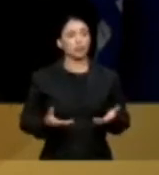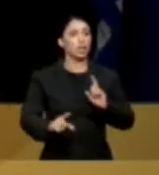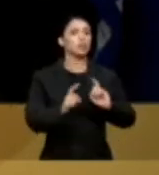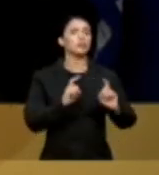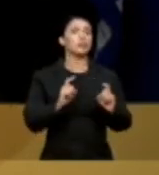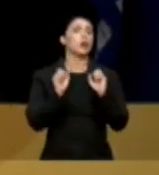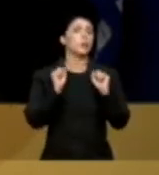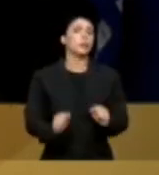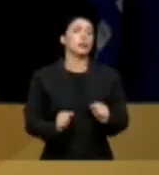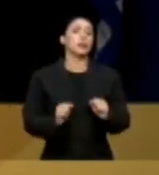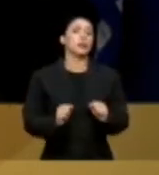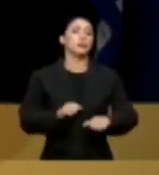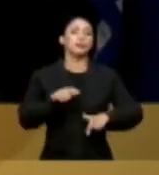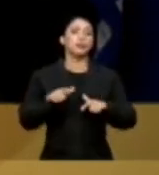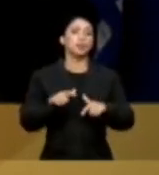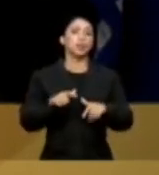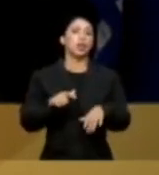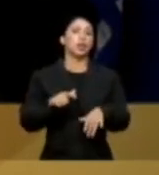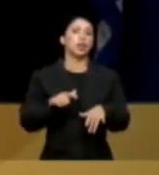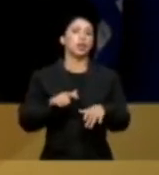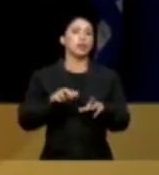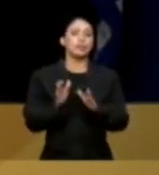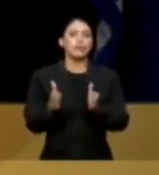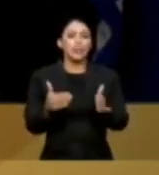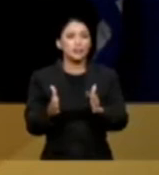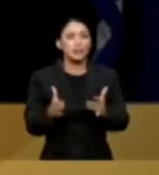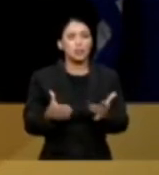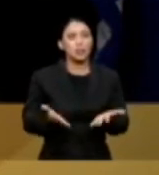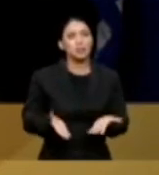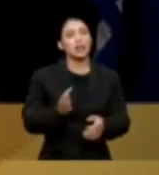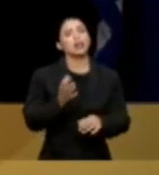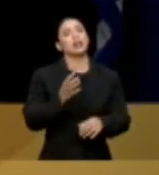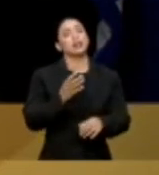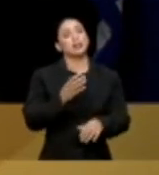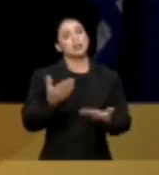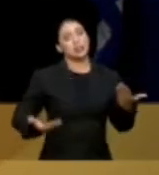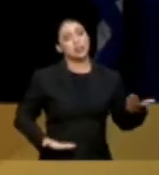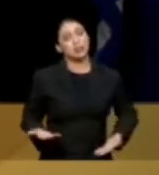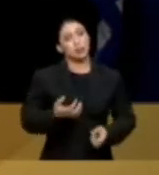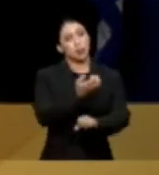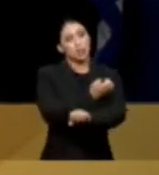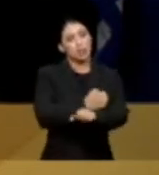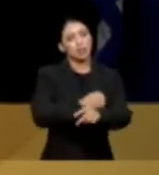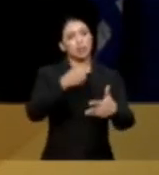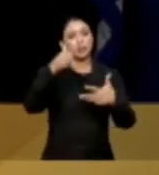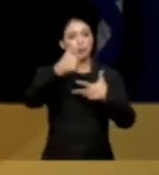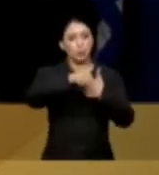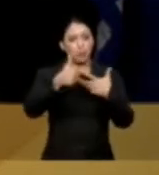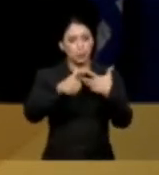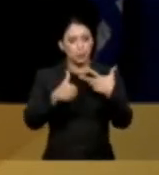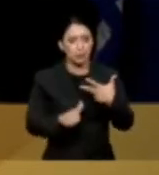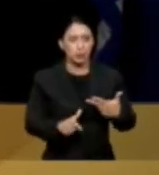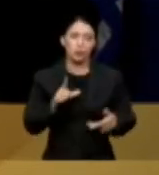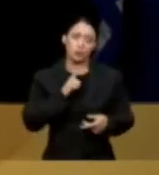administração pública deve ofertar atividade alternativa para servidor em estágio probatório que que, por motivo de crença religiosa, estaria